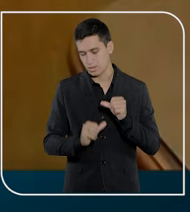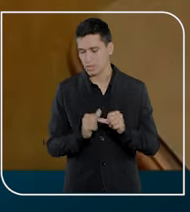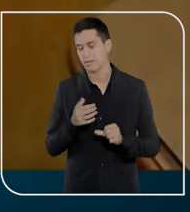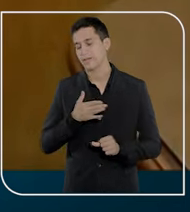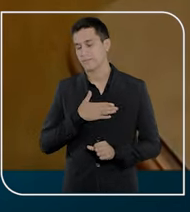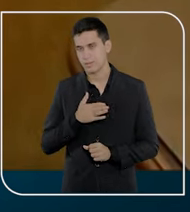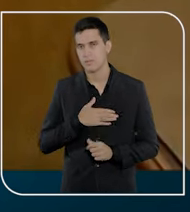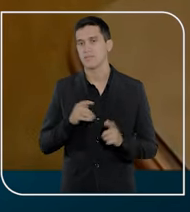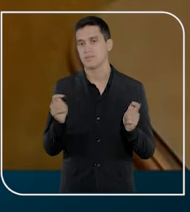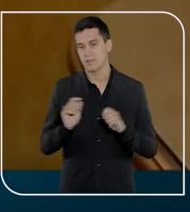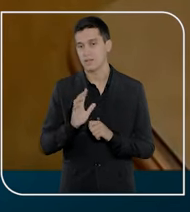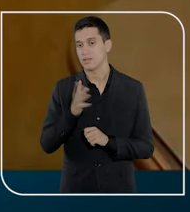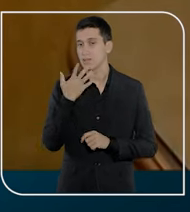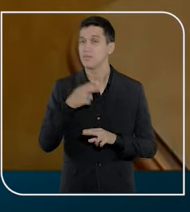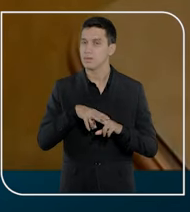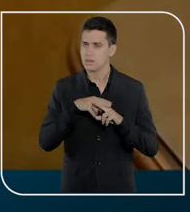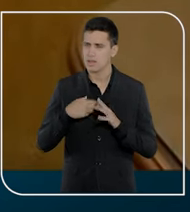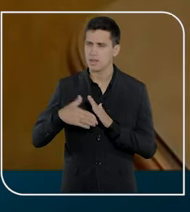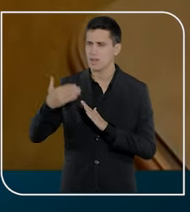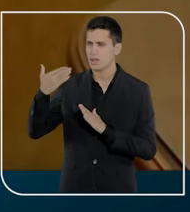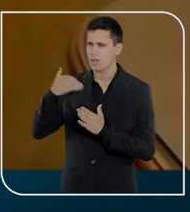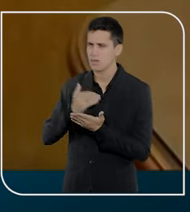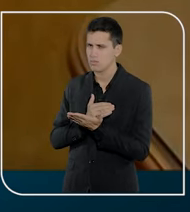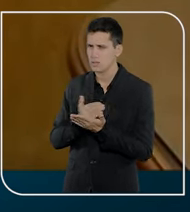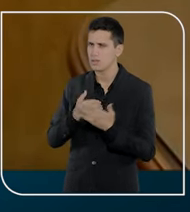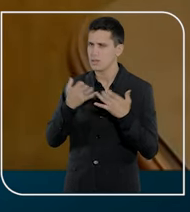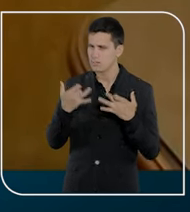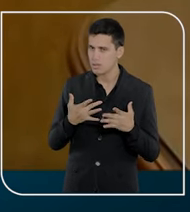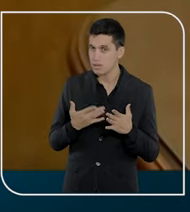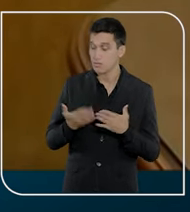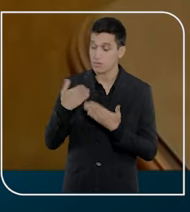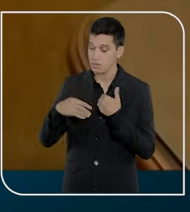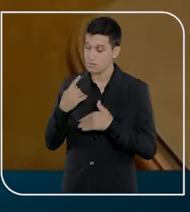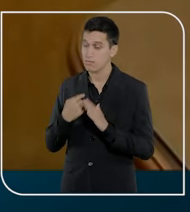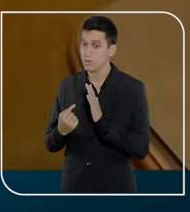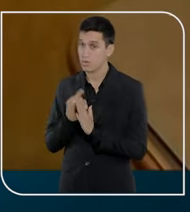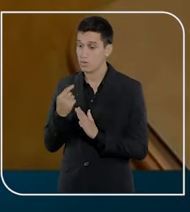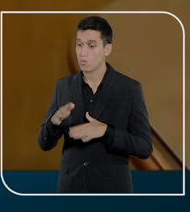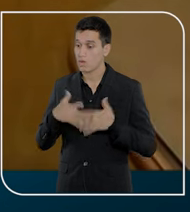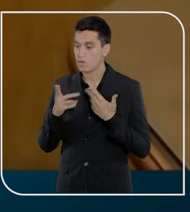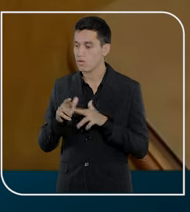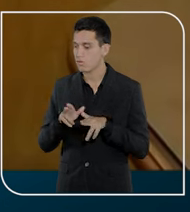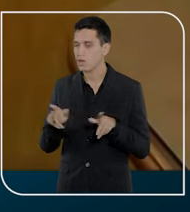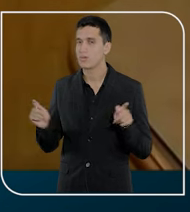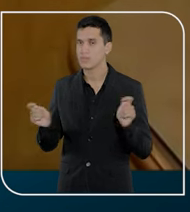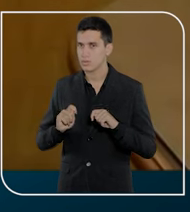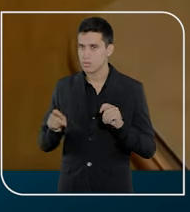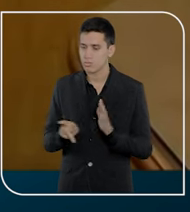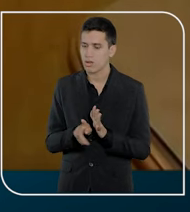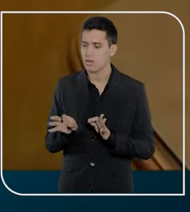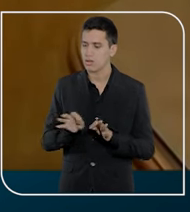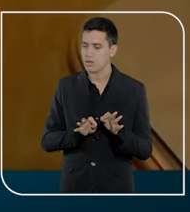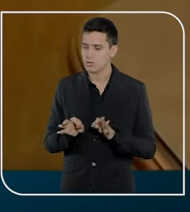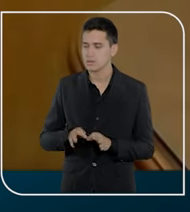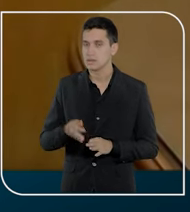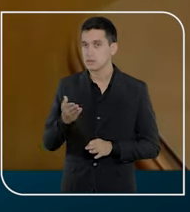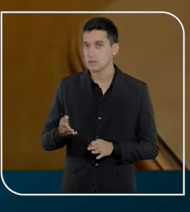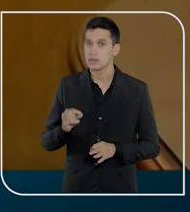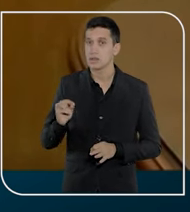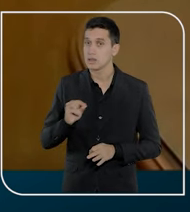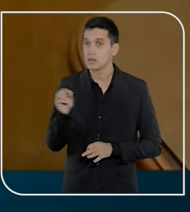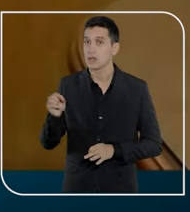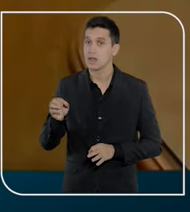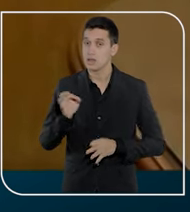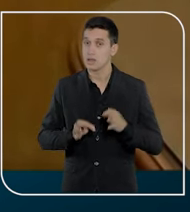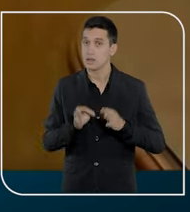por isso que eu falei lá no começo, quando você me perguntou quais são as modalidades de alienação, que a adjudicação